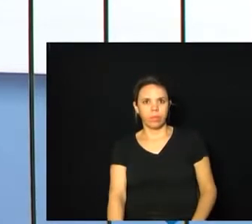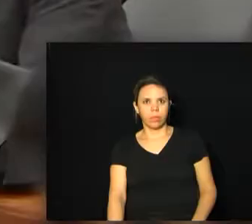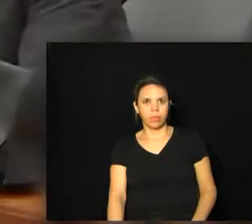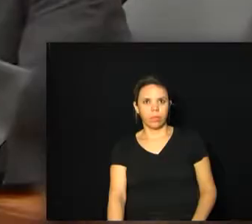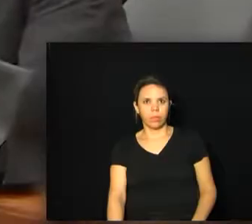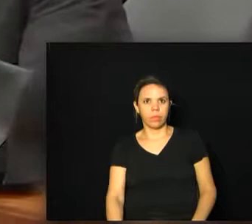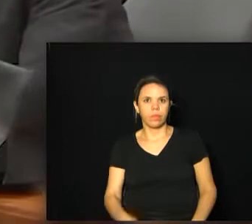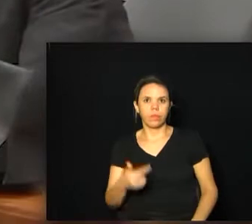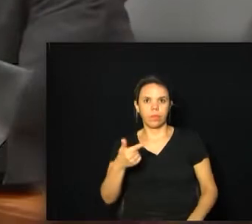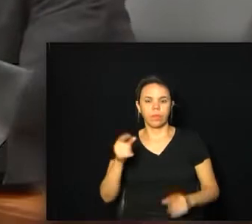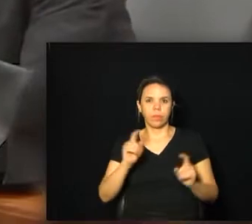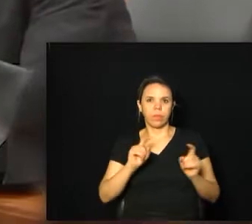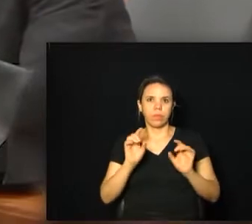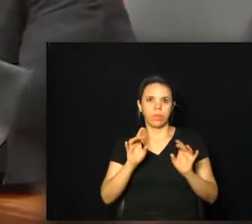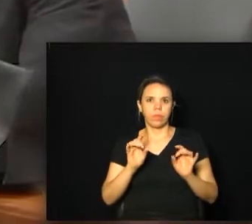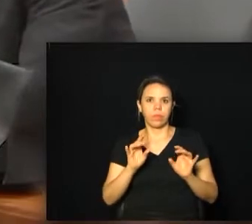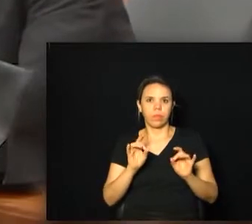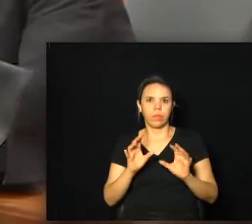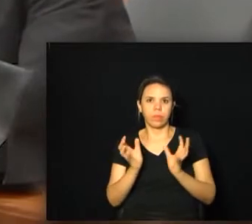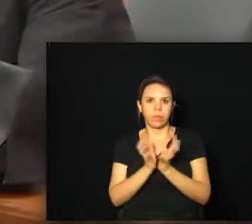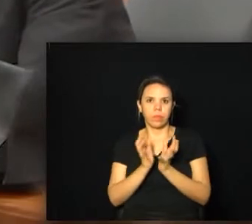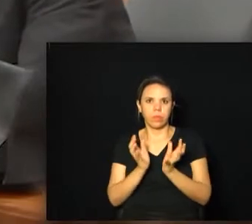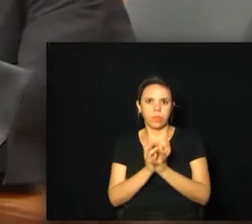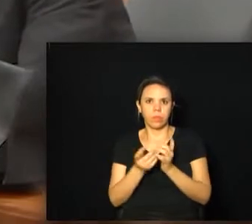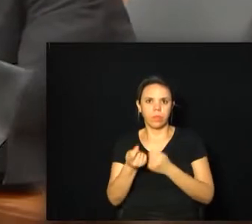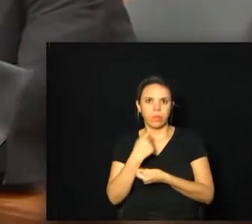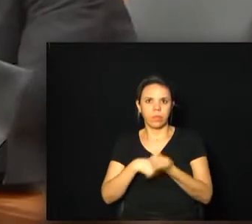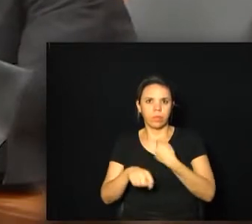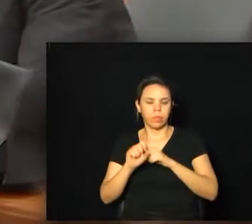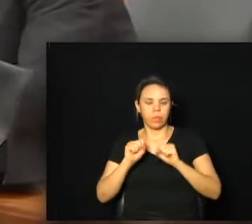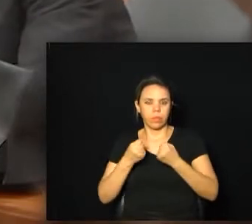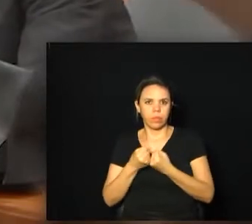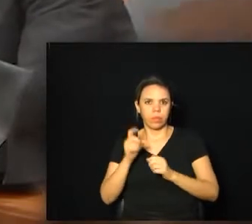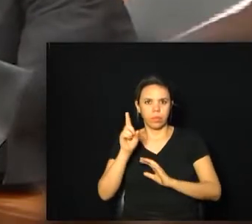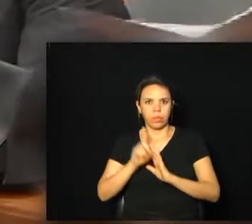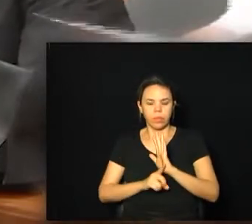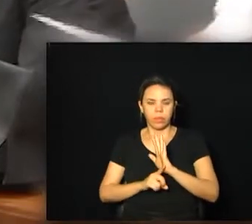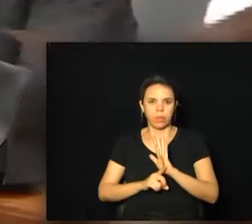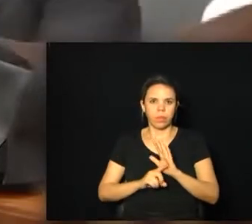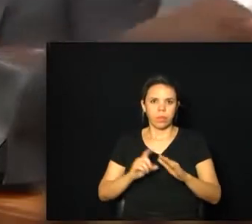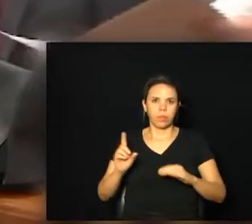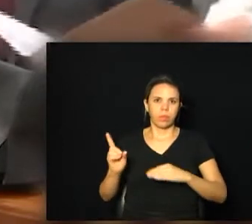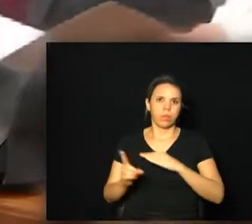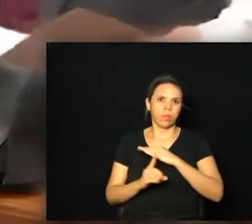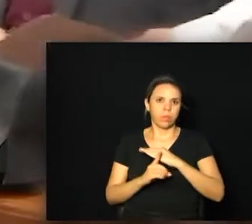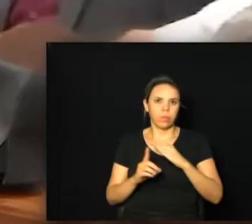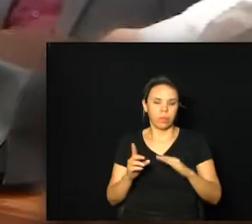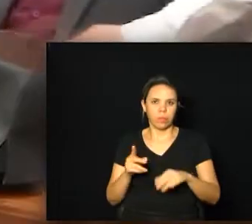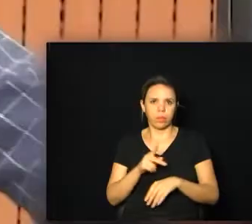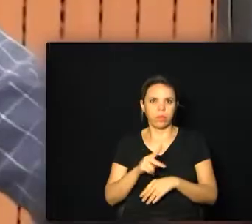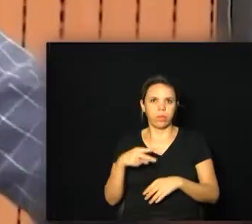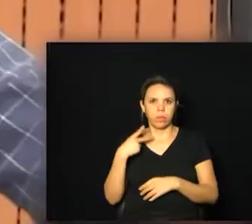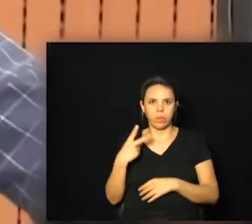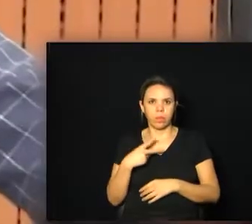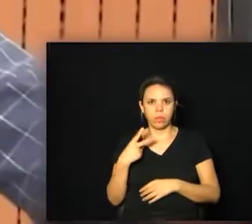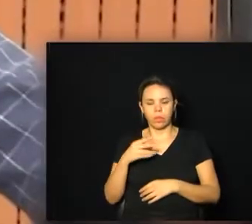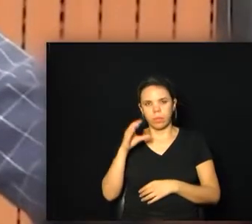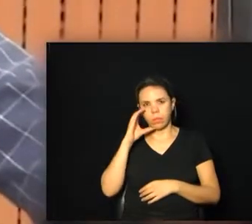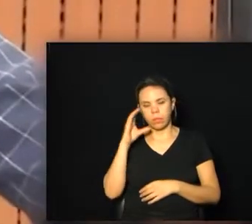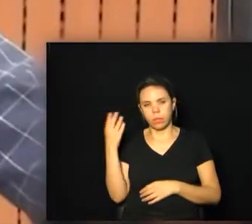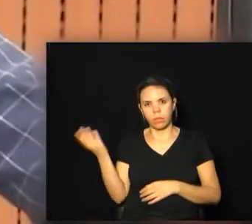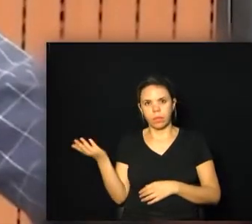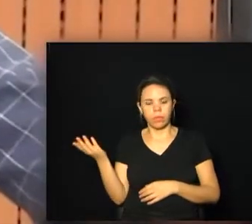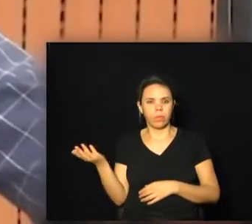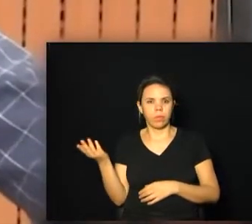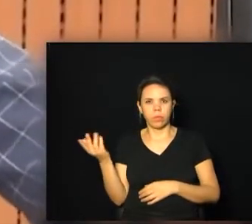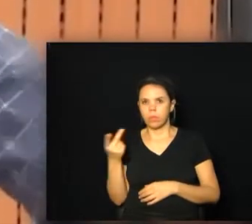A segunda reunião extraordinária da Comissão de Economia e Defesa dos Direitos do Consumidor foi presidida pelo vereador Luiz